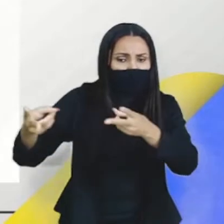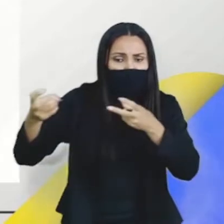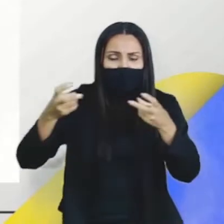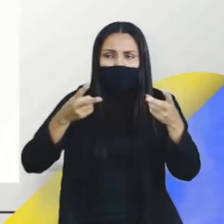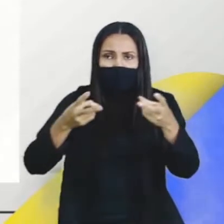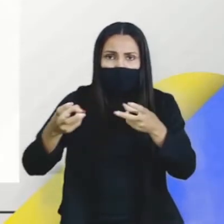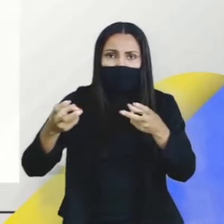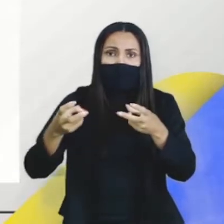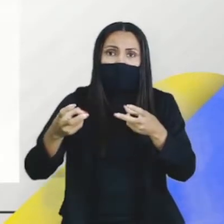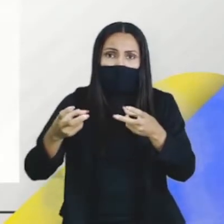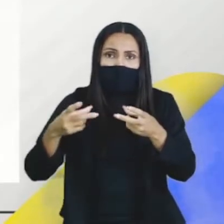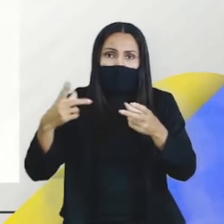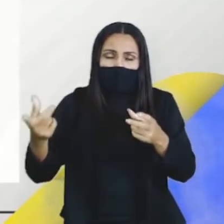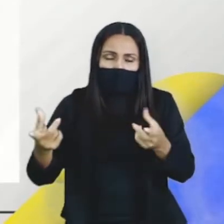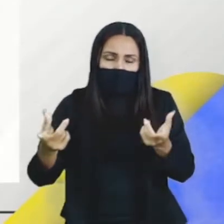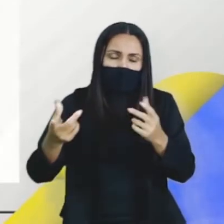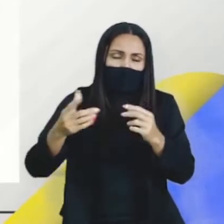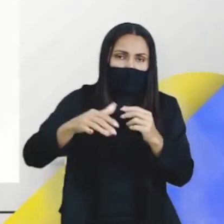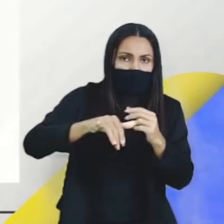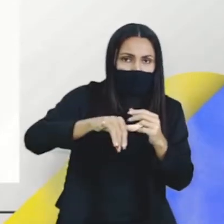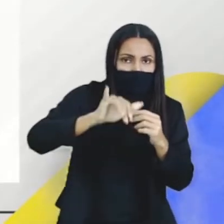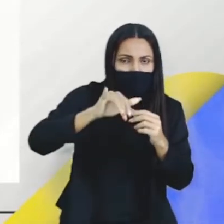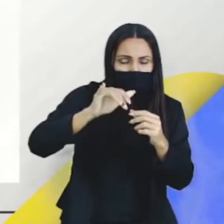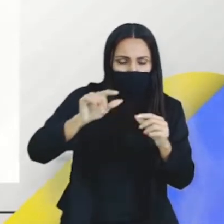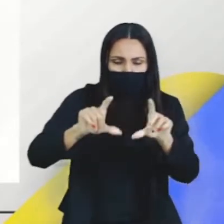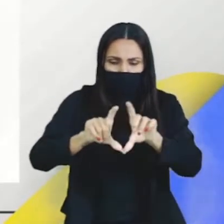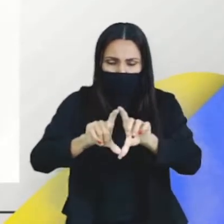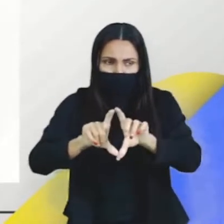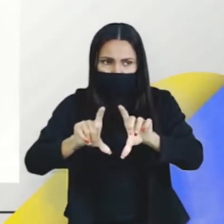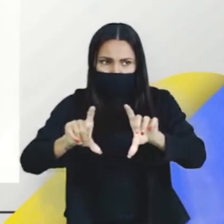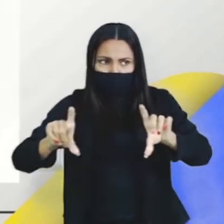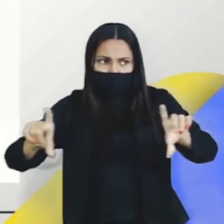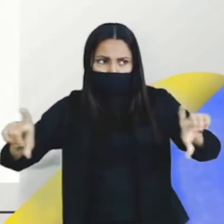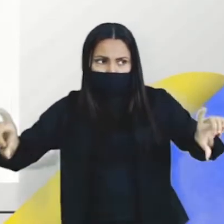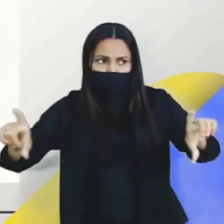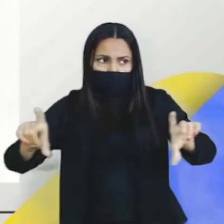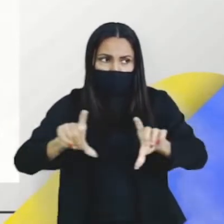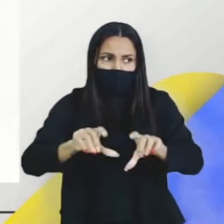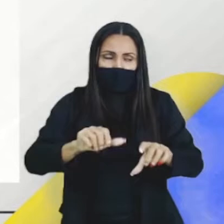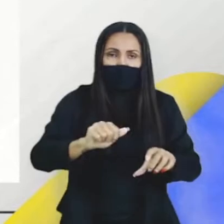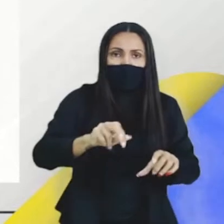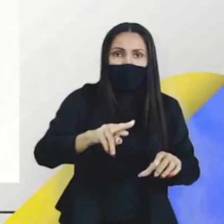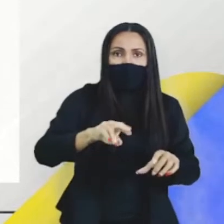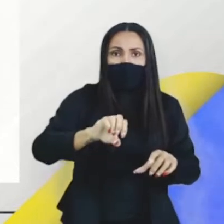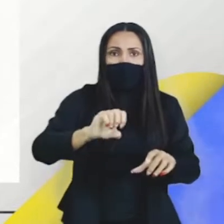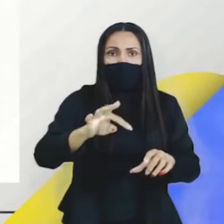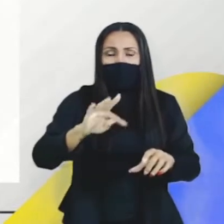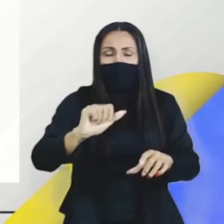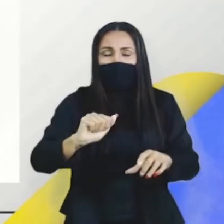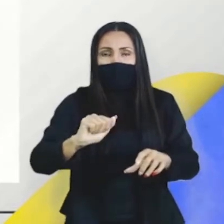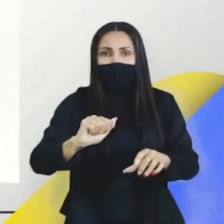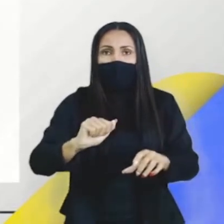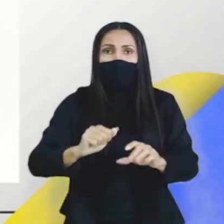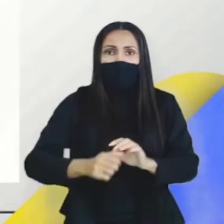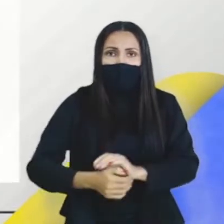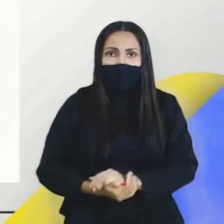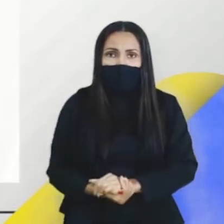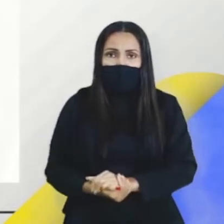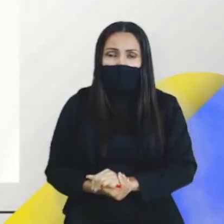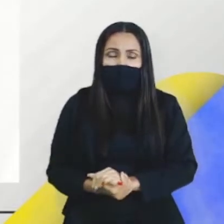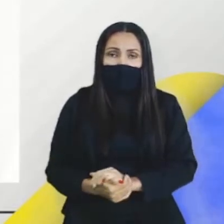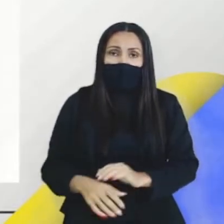a medida do eixo de Y, né, a dimensão dessa aresta que está formando